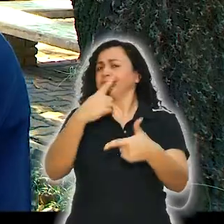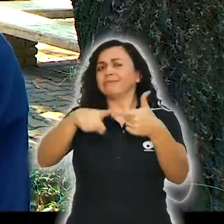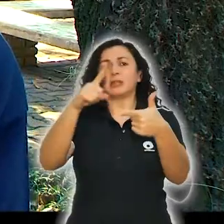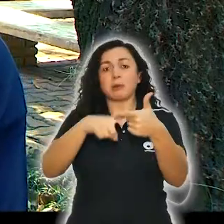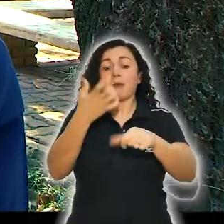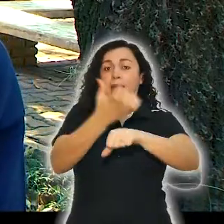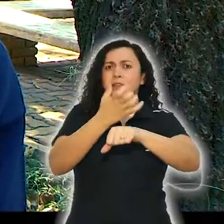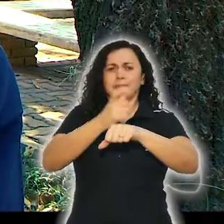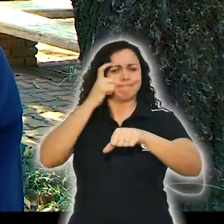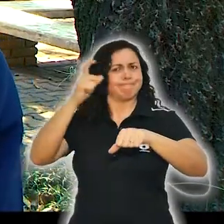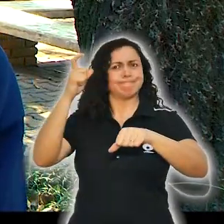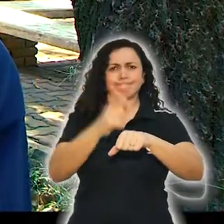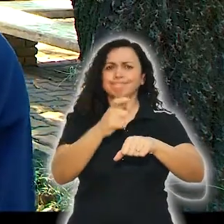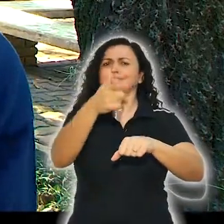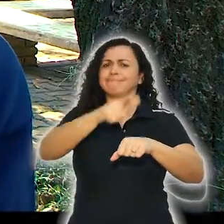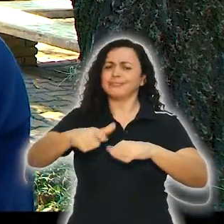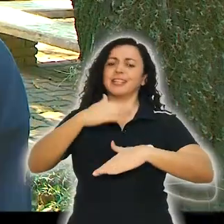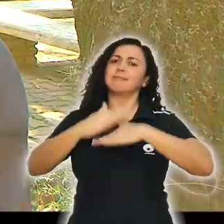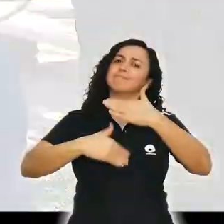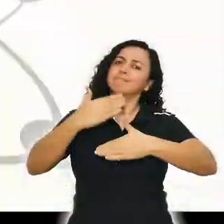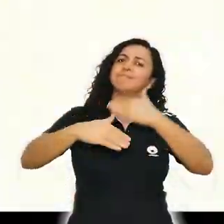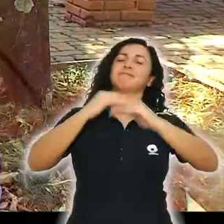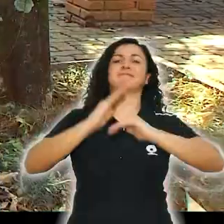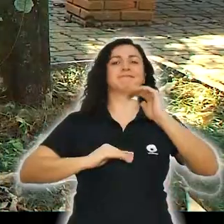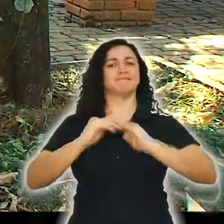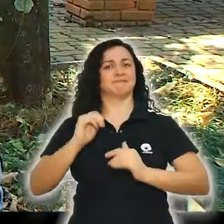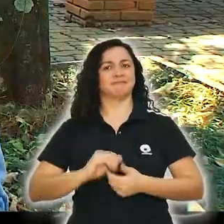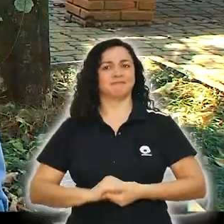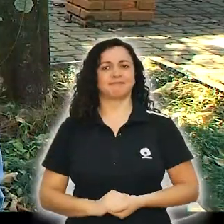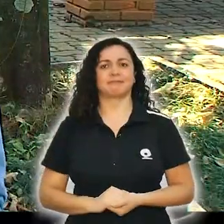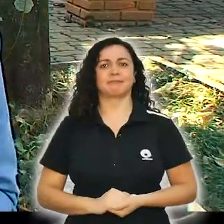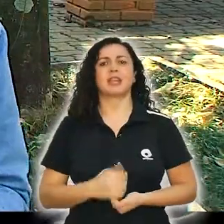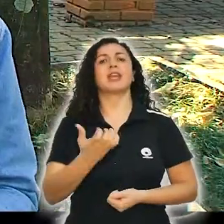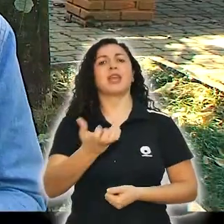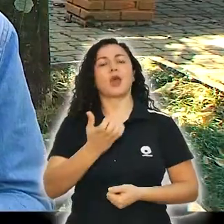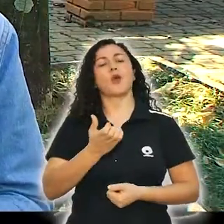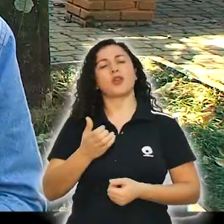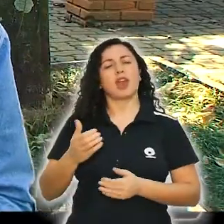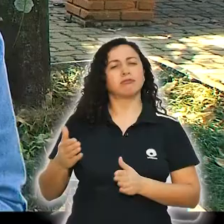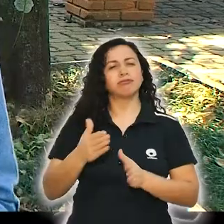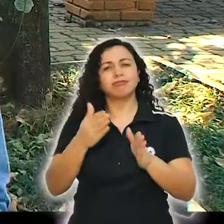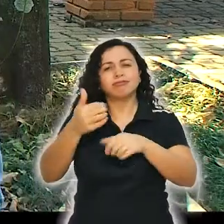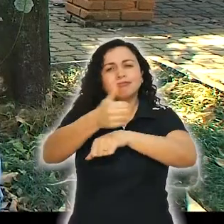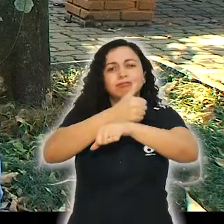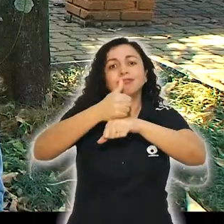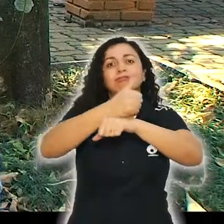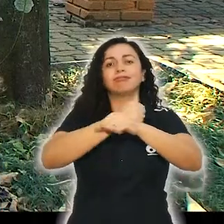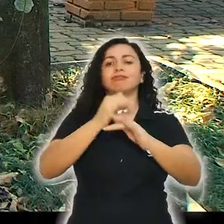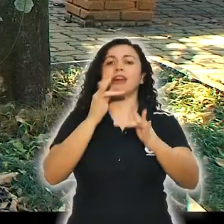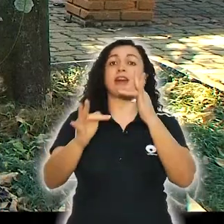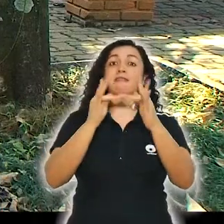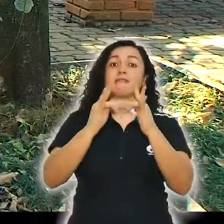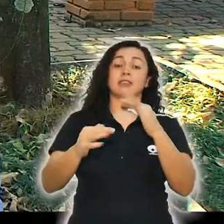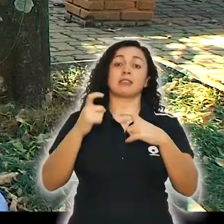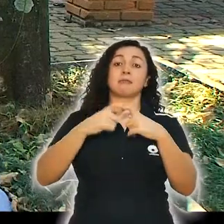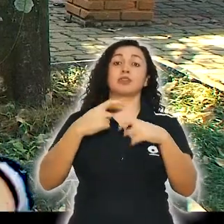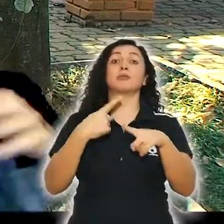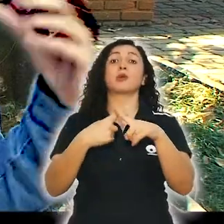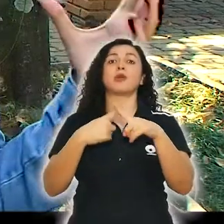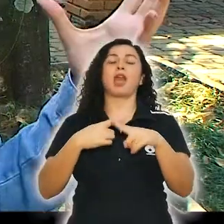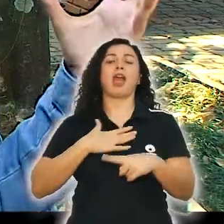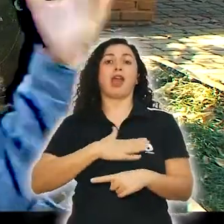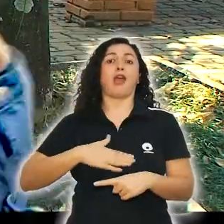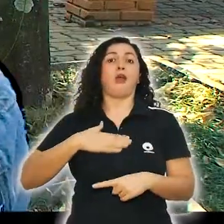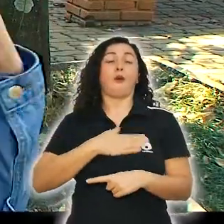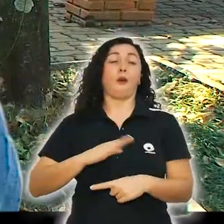eu tenho interesse em desenvolver um conhecimento. Eu pretendo seguir a carreira de física médica porque eu gosto de biologia,